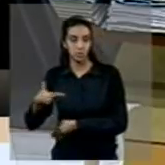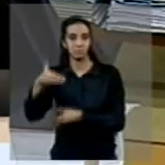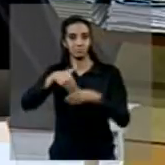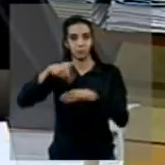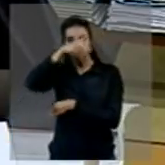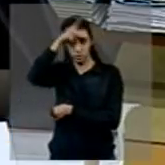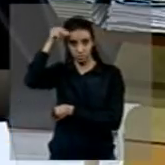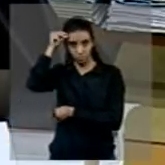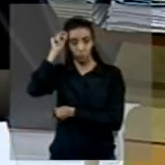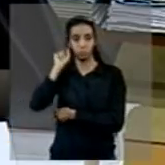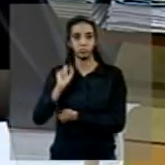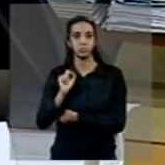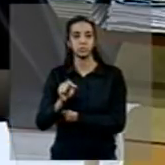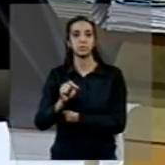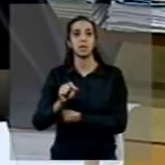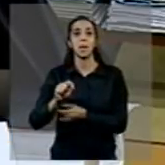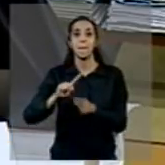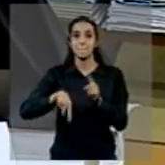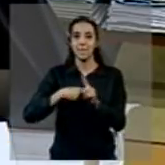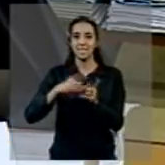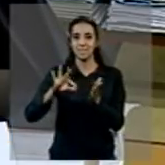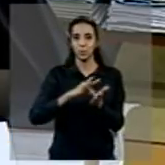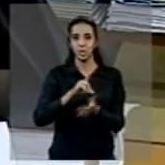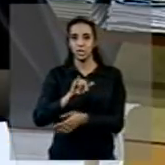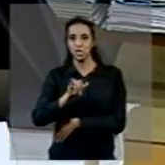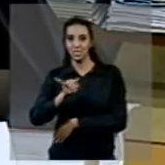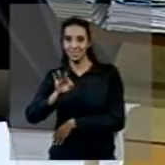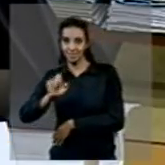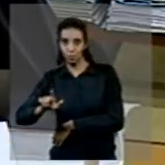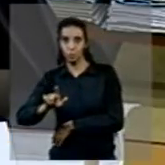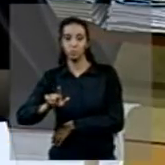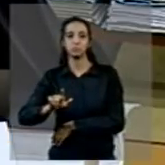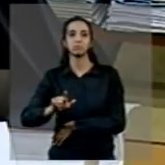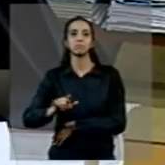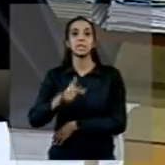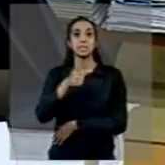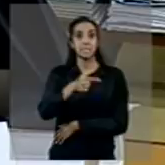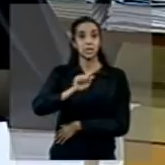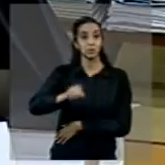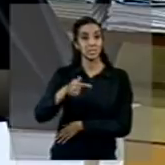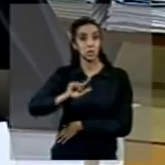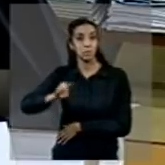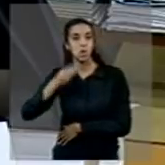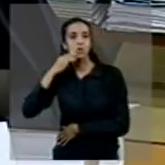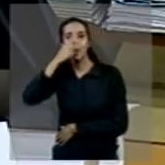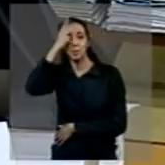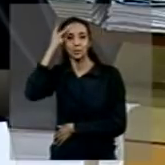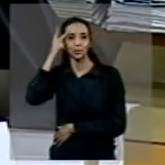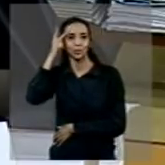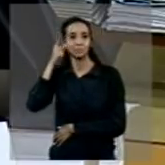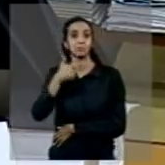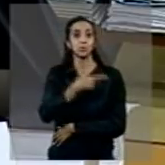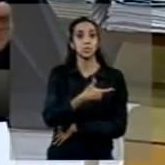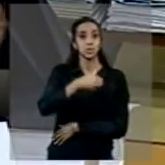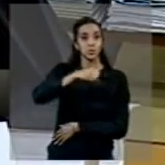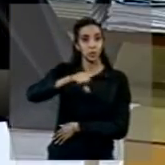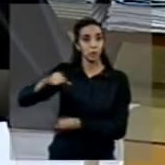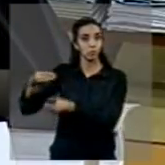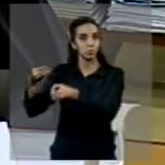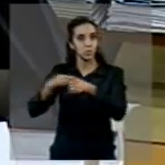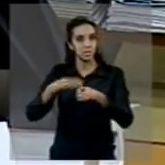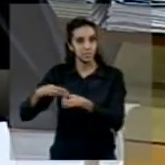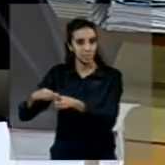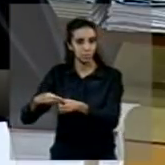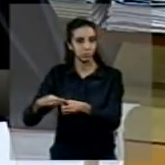com a implementação da assinatura digital alcançou mais de 7,7 milhões de eleitores de 299 municípios de